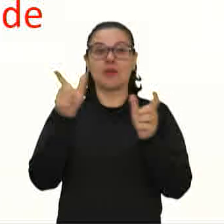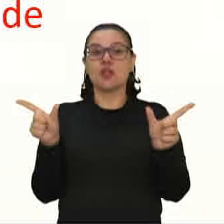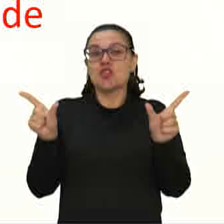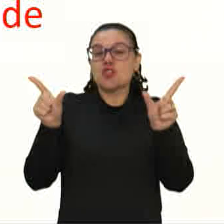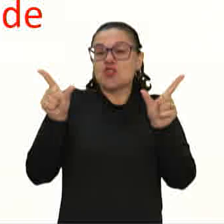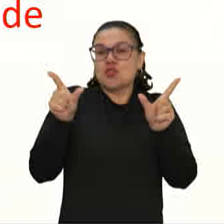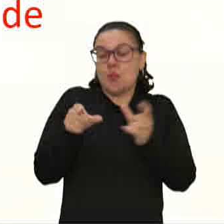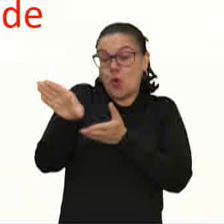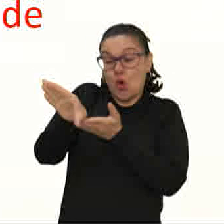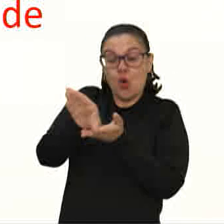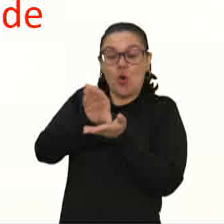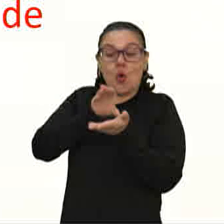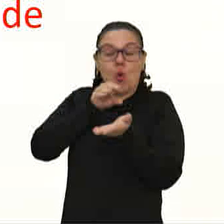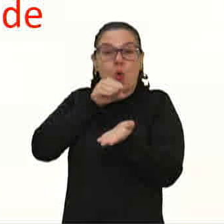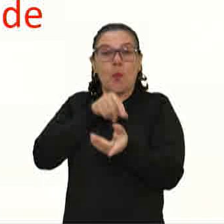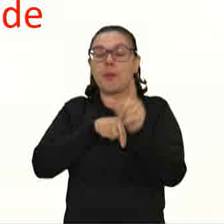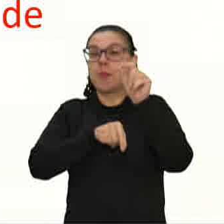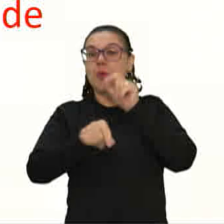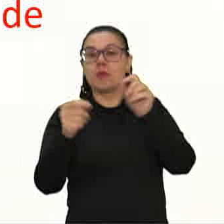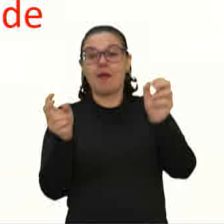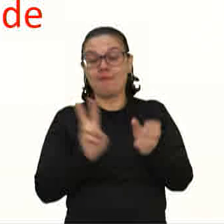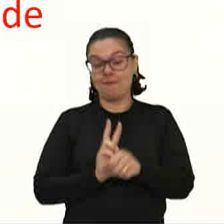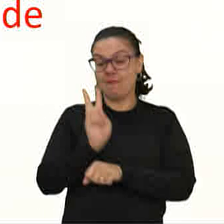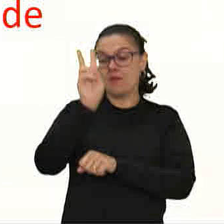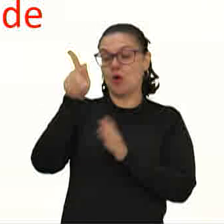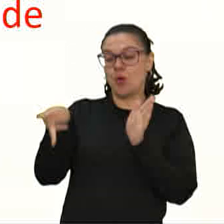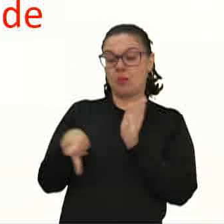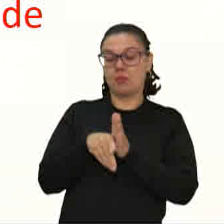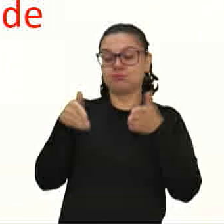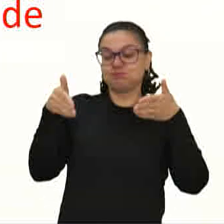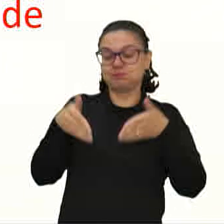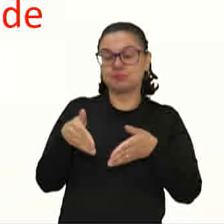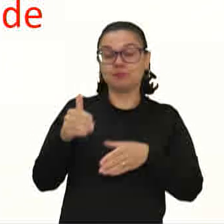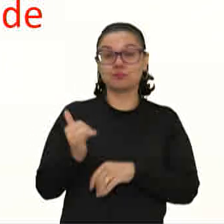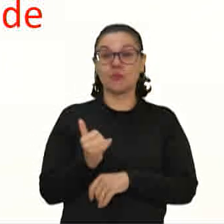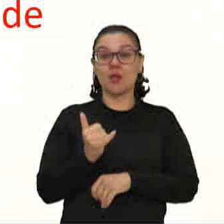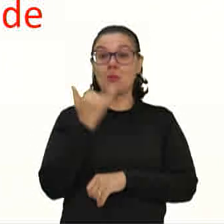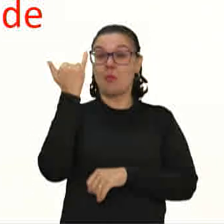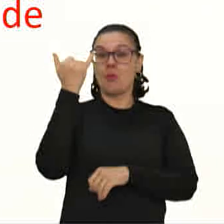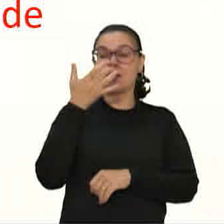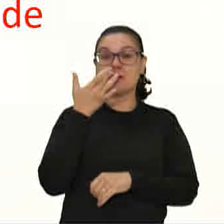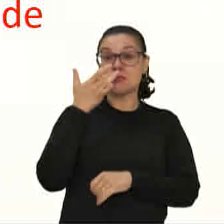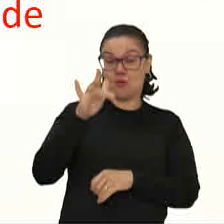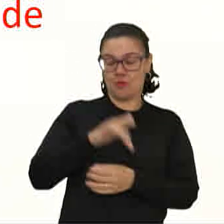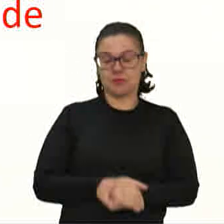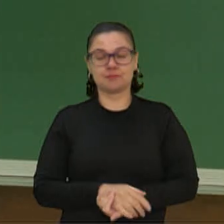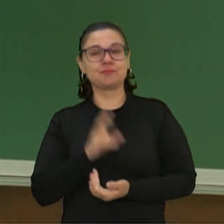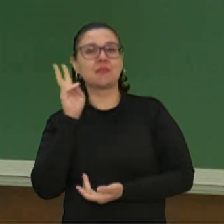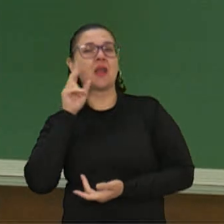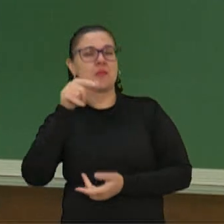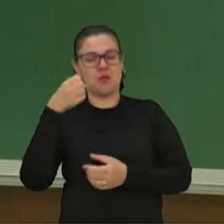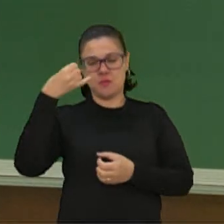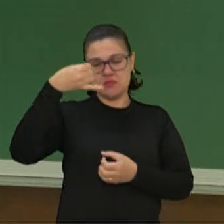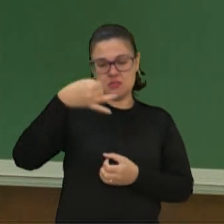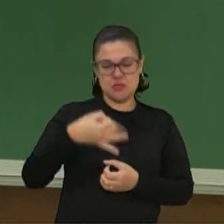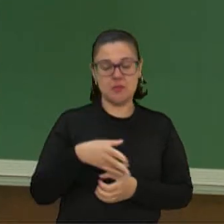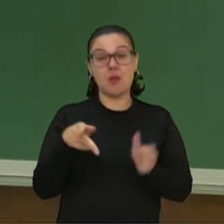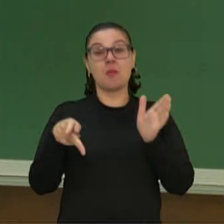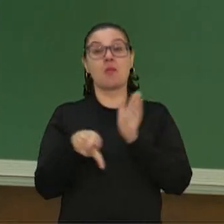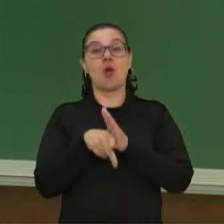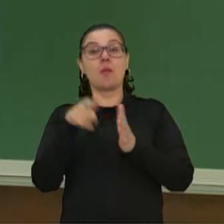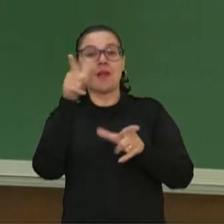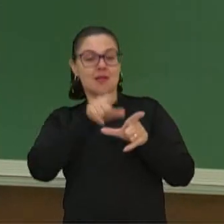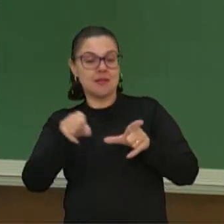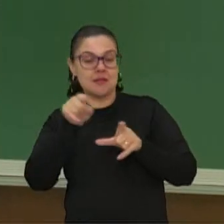mimetiza, simula e imita a troca de valores que o ouro encerra. Lembra na aula passada que eu falei que o Aristóteles definia a literatura